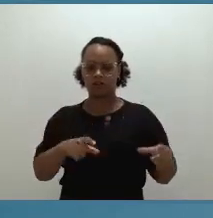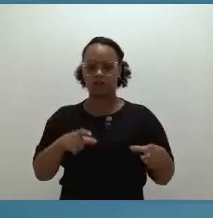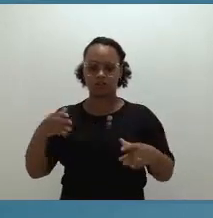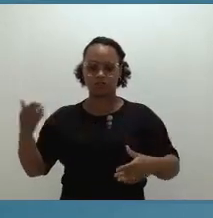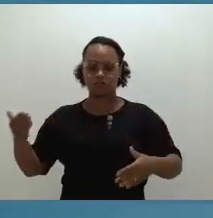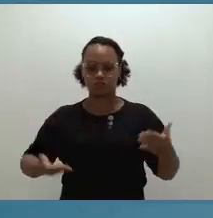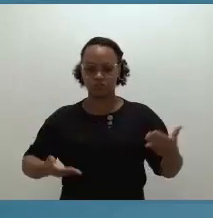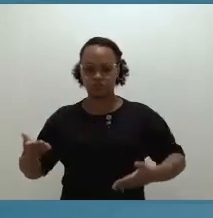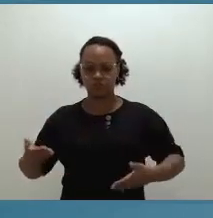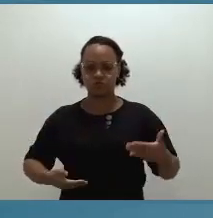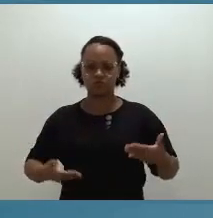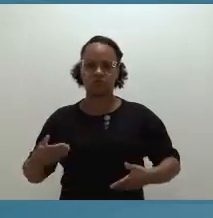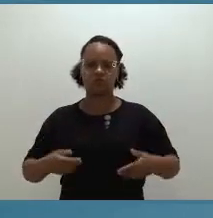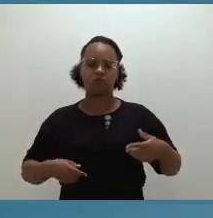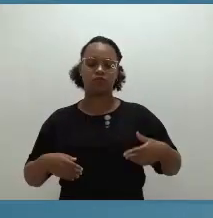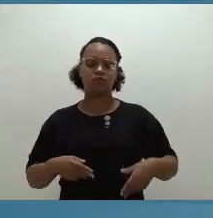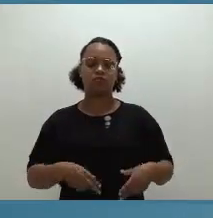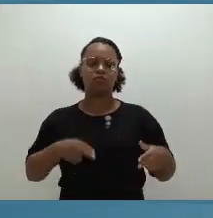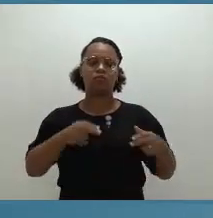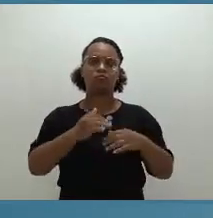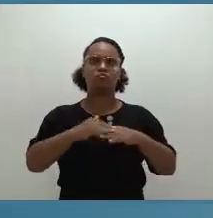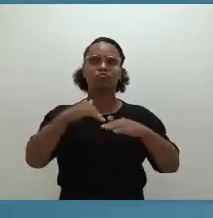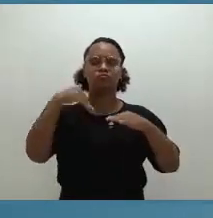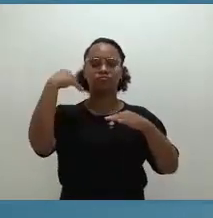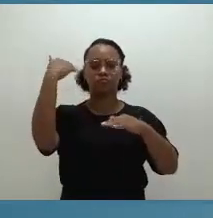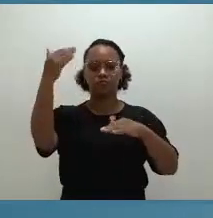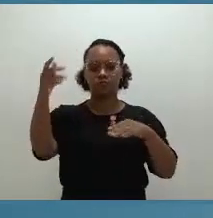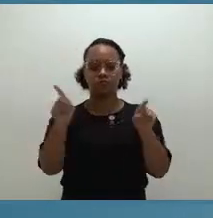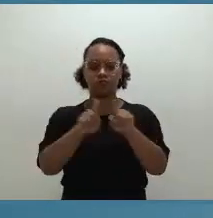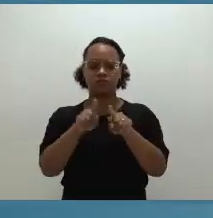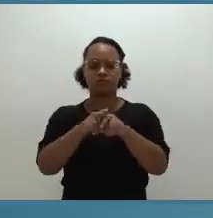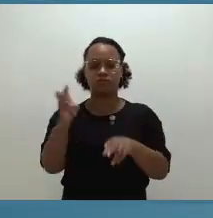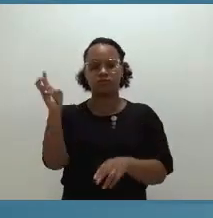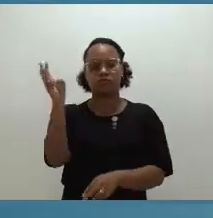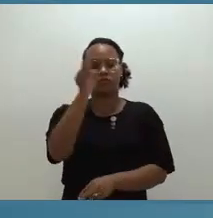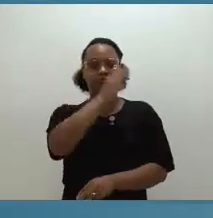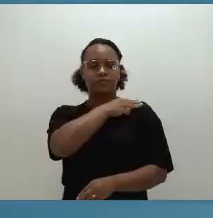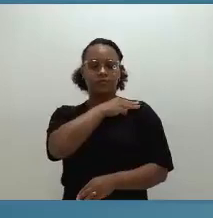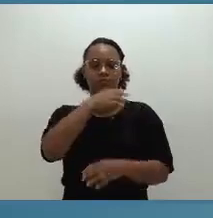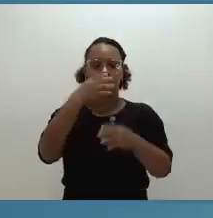Esse concurso, ele foi,